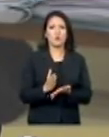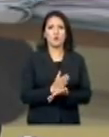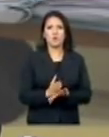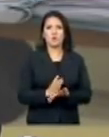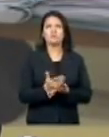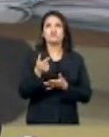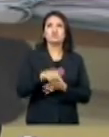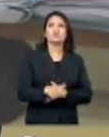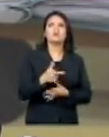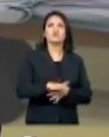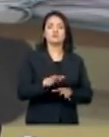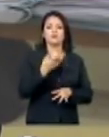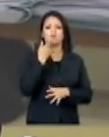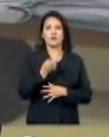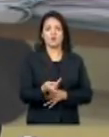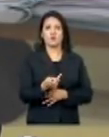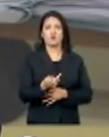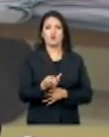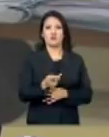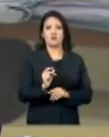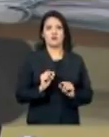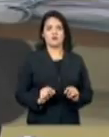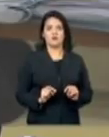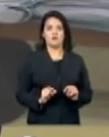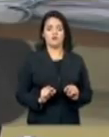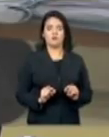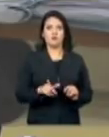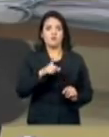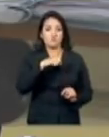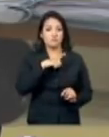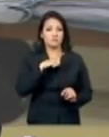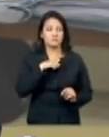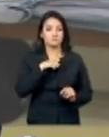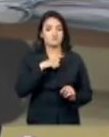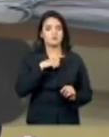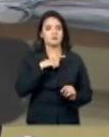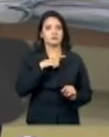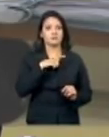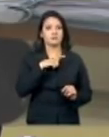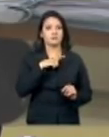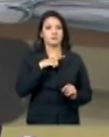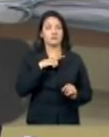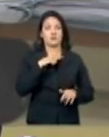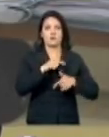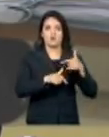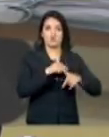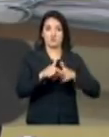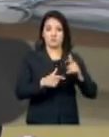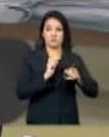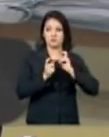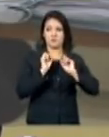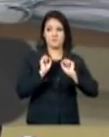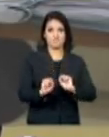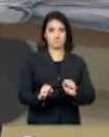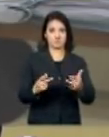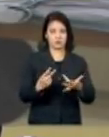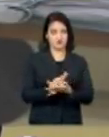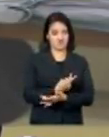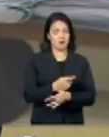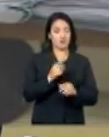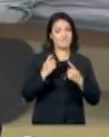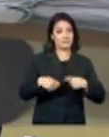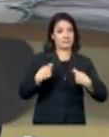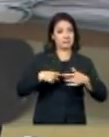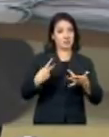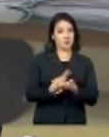poder de autotutela da administração deve ser exercido no prazo final pela lei 9784